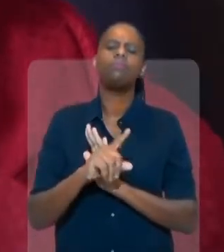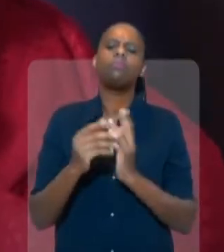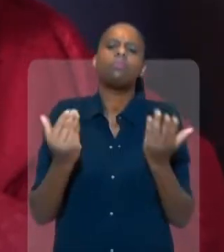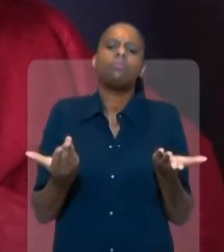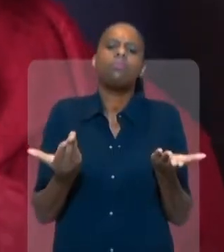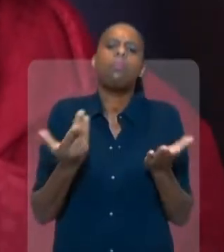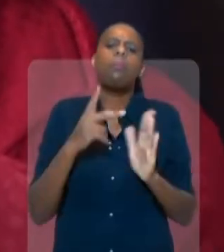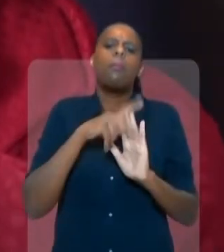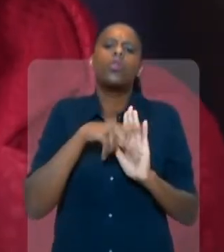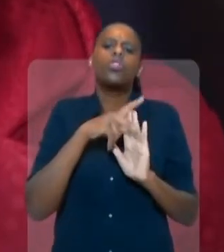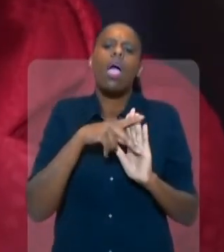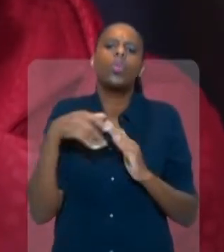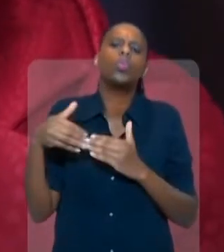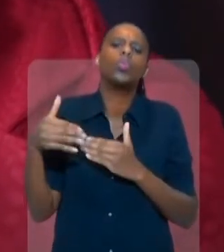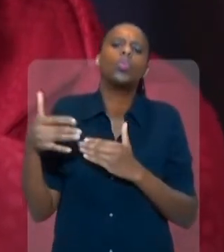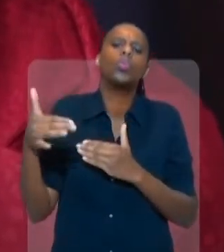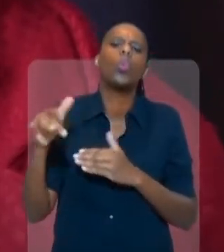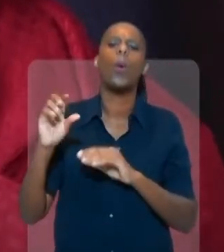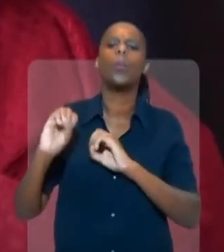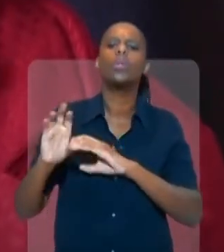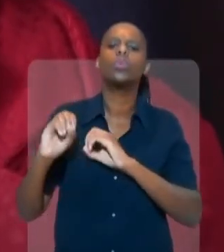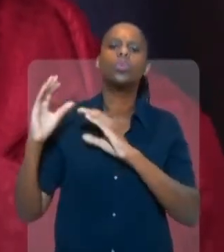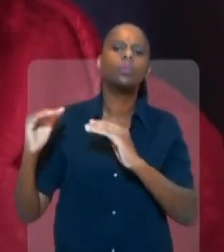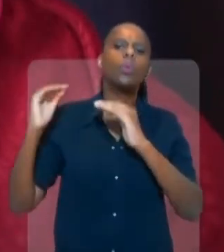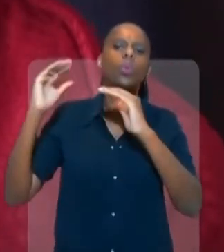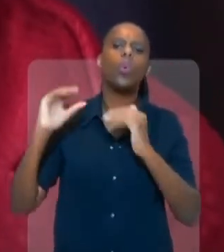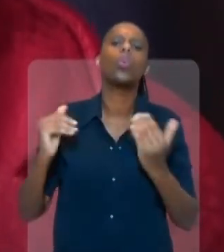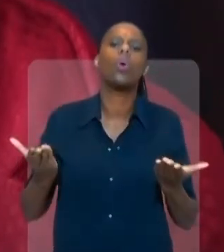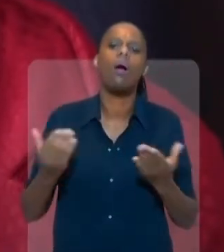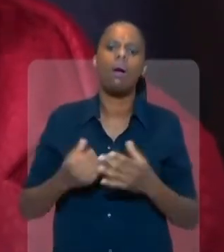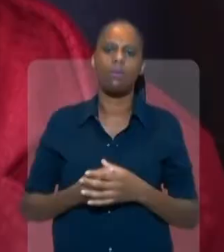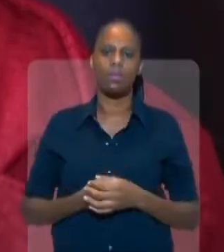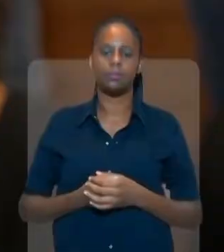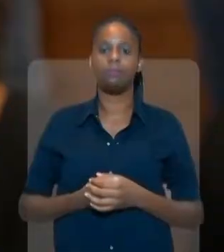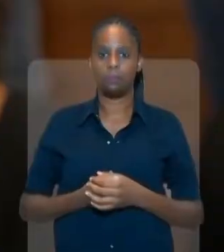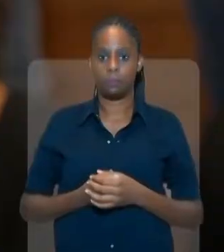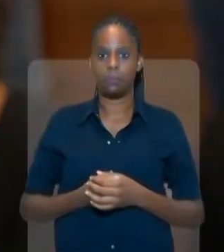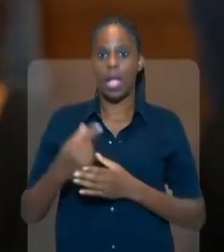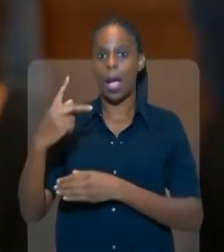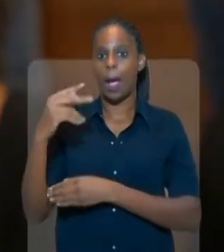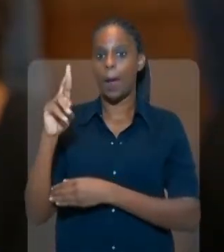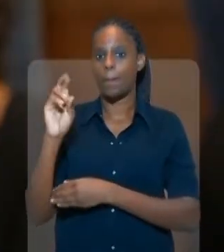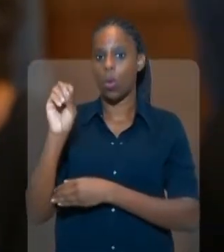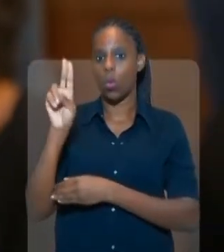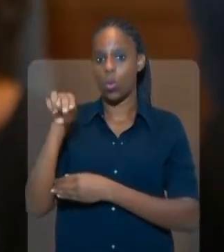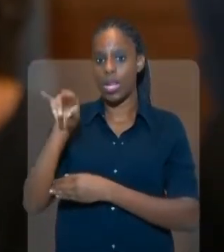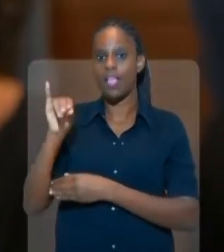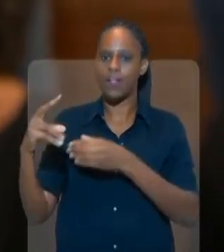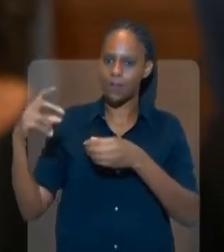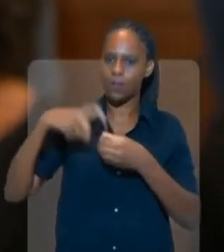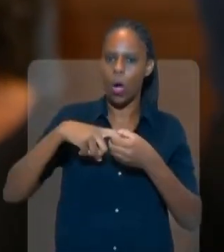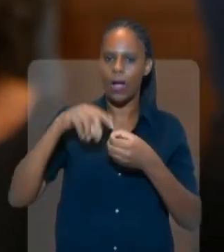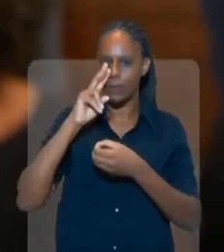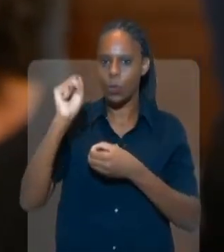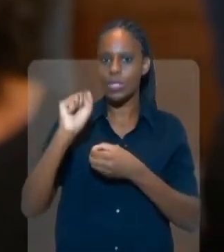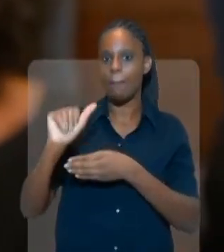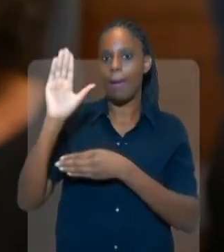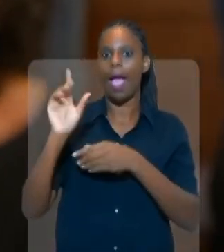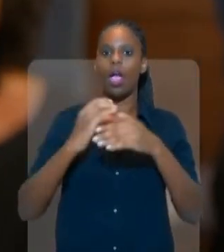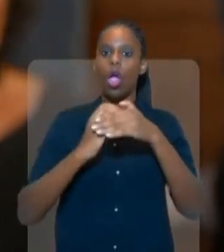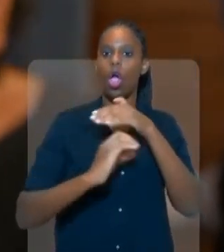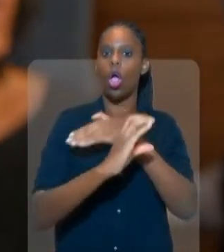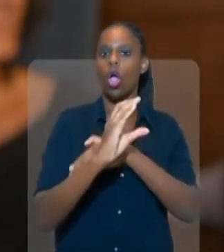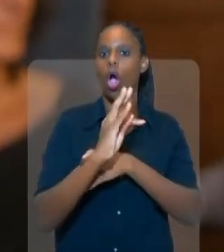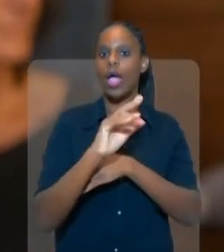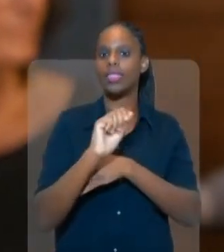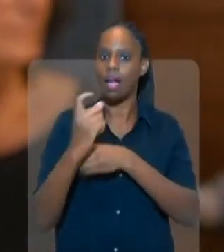saber do senhor, quais são seus projetos para o ensino superior? Olha, primeiro vai votar o ProUni com muito mais